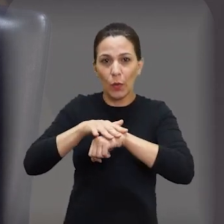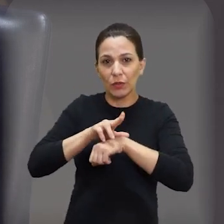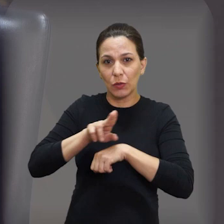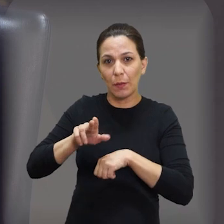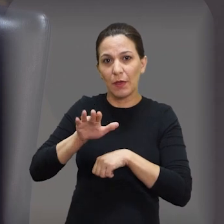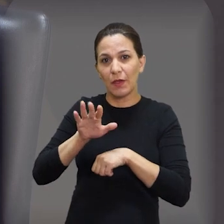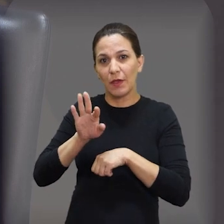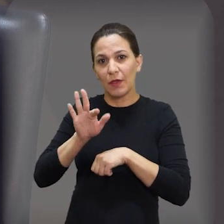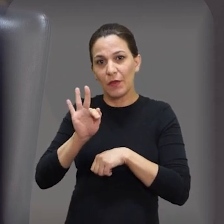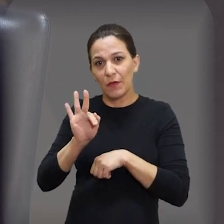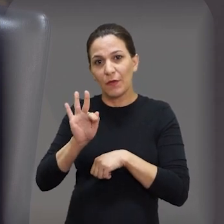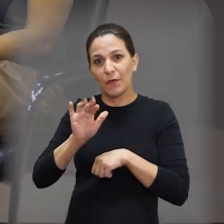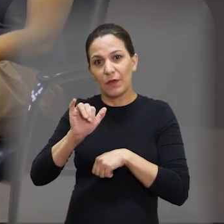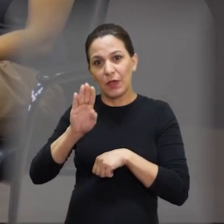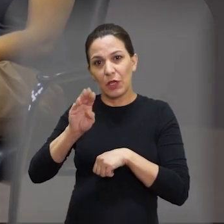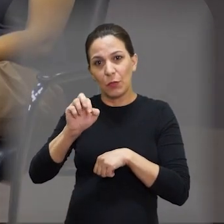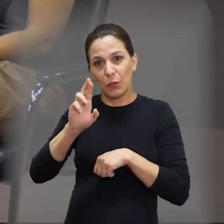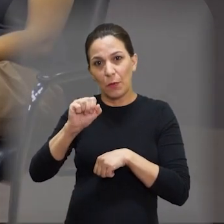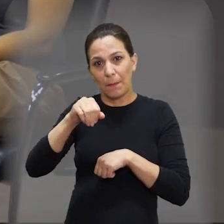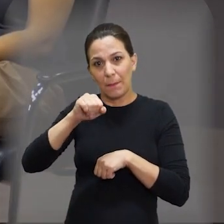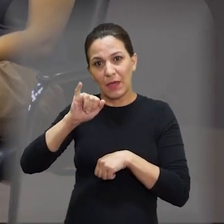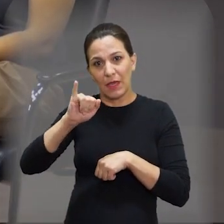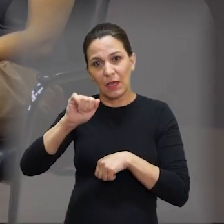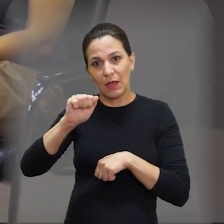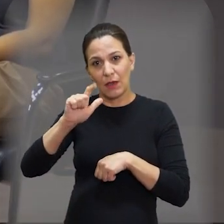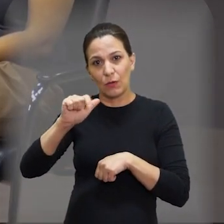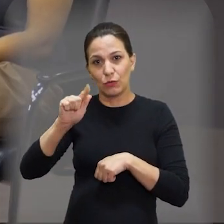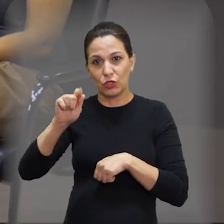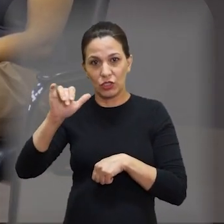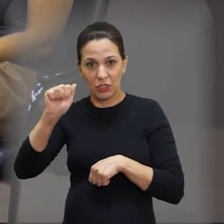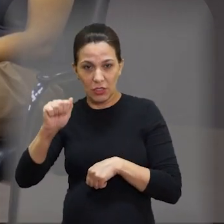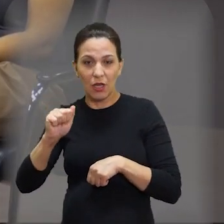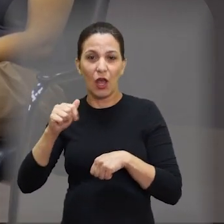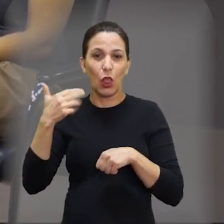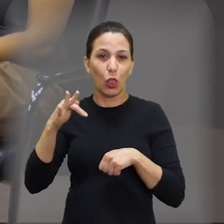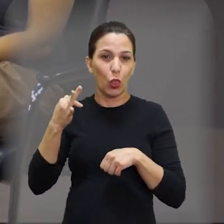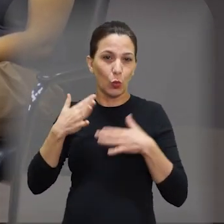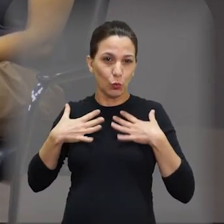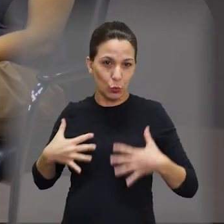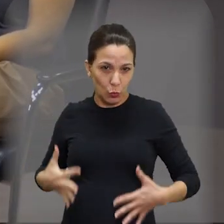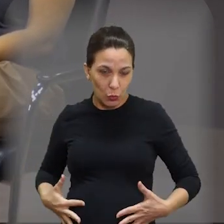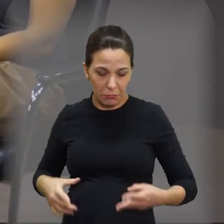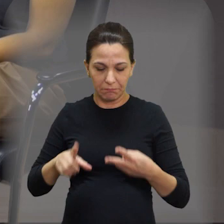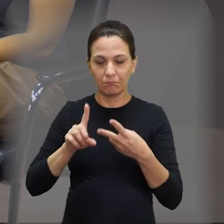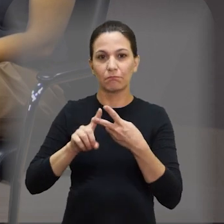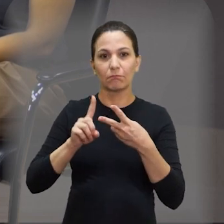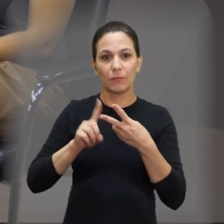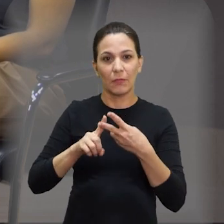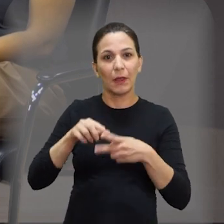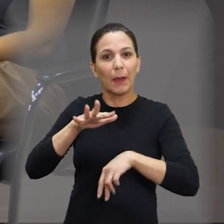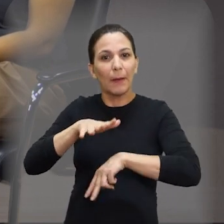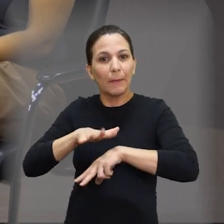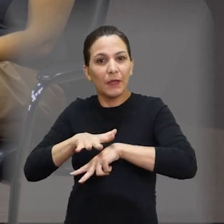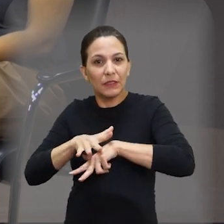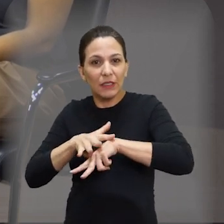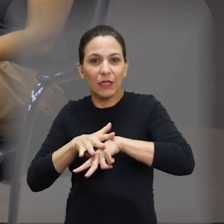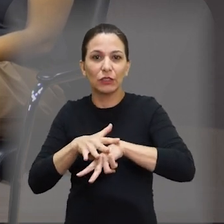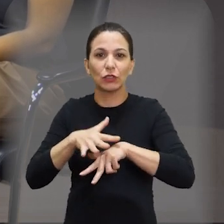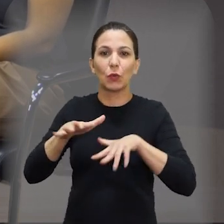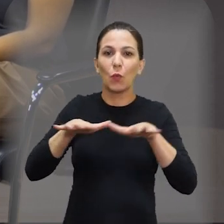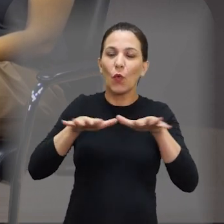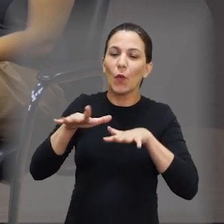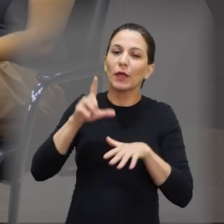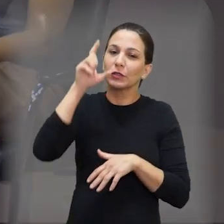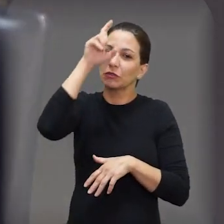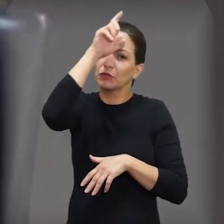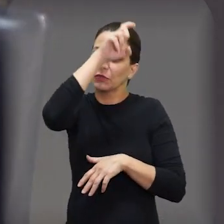também. Existe uma possibilidade imensa do que você pode trabalhar com Pilates. É muito bom para fibromialgia,